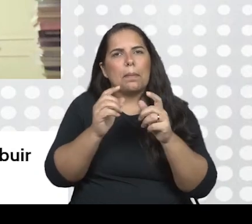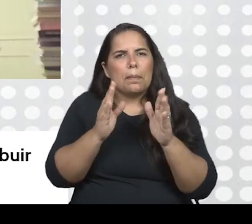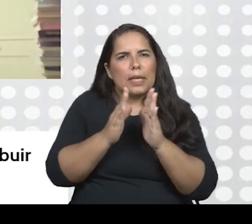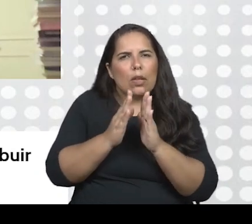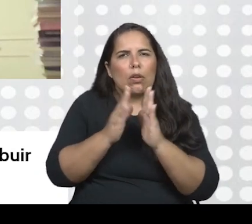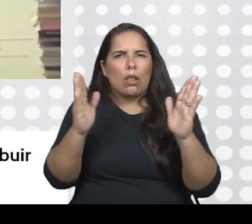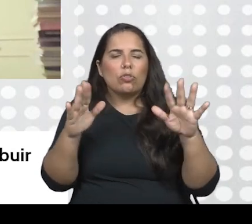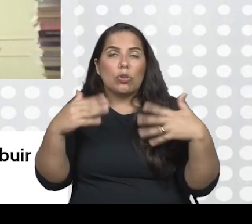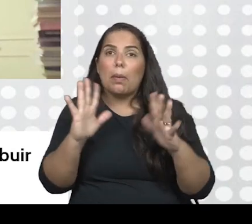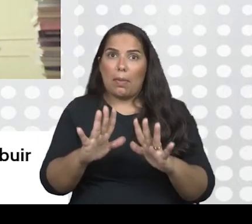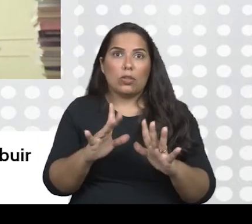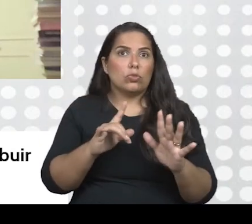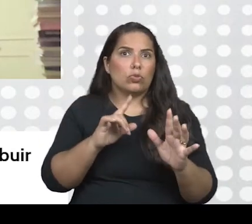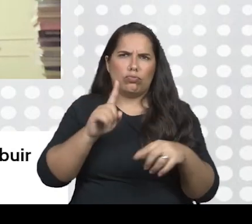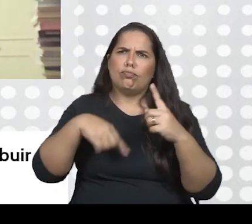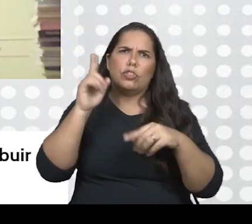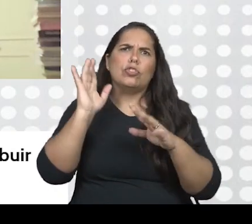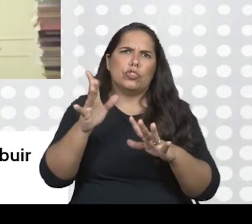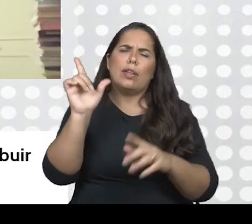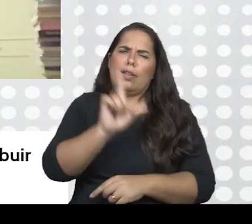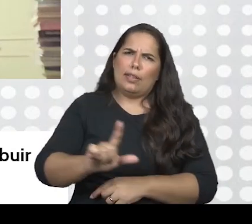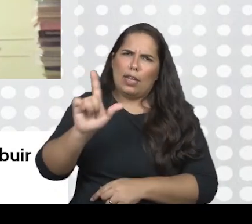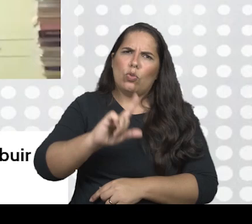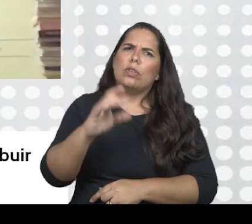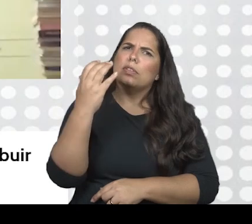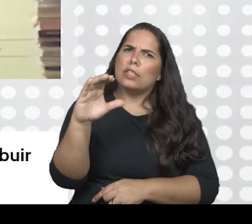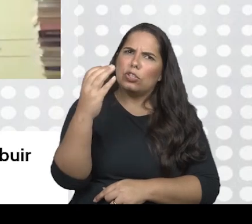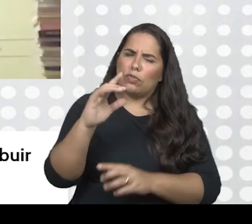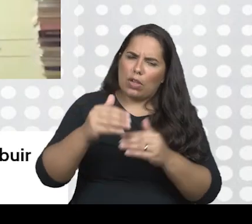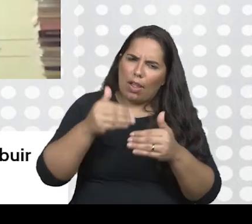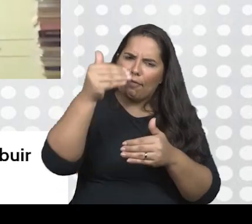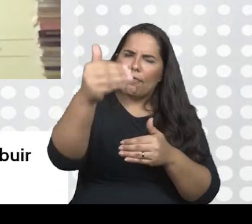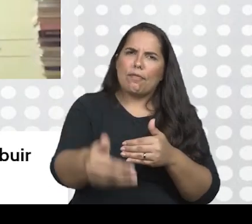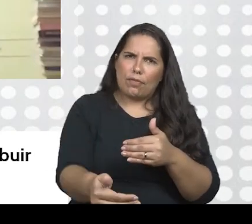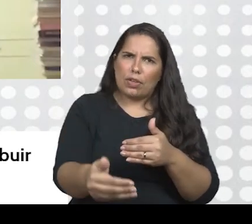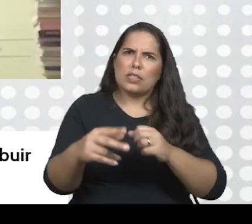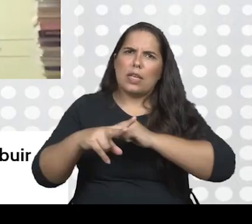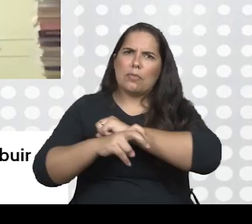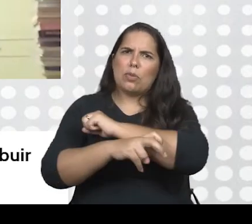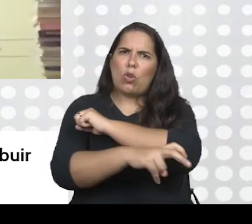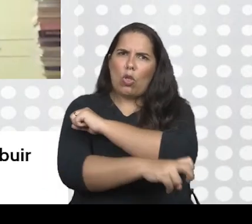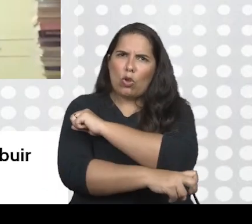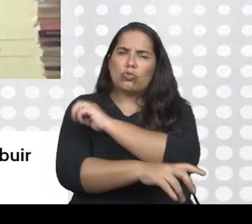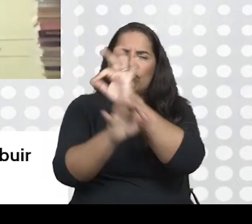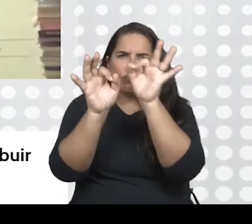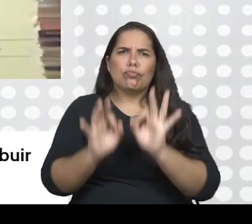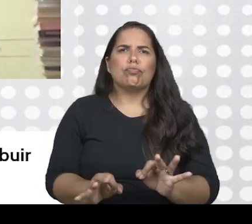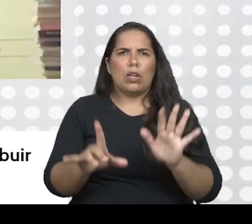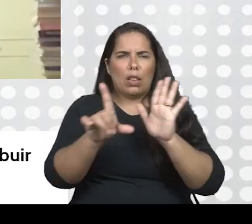grande porte, mas isso foi superado na literatura científica com o avanço epistemológico e